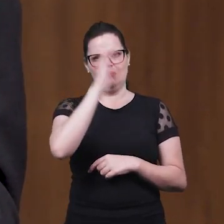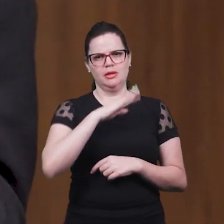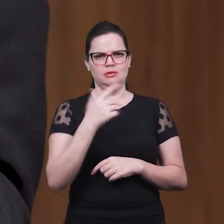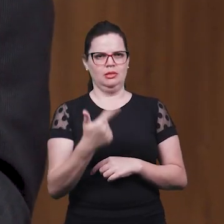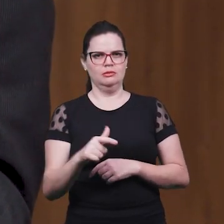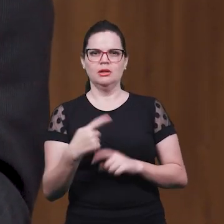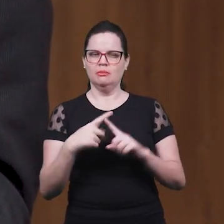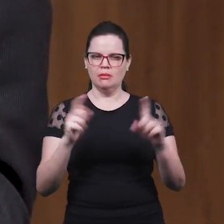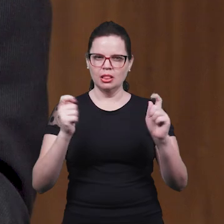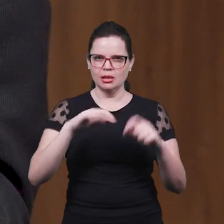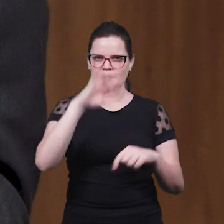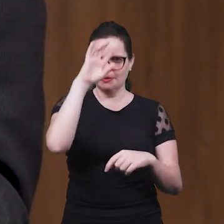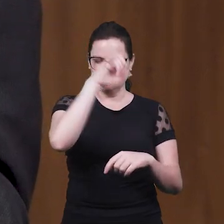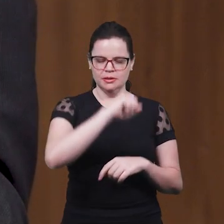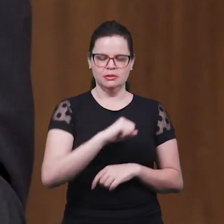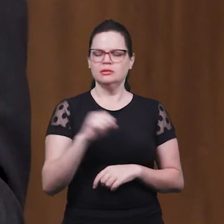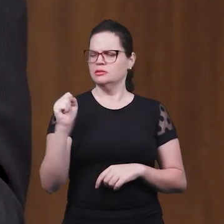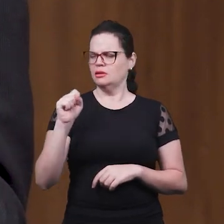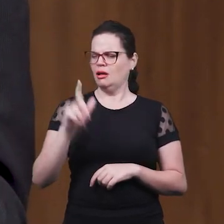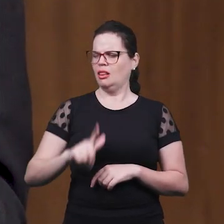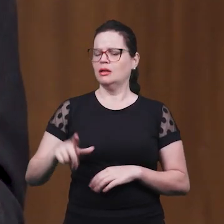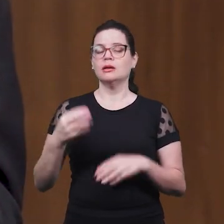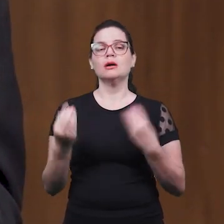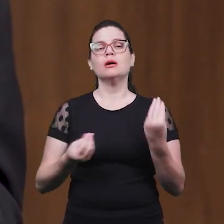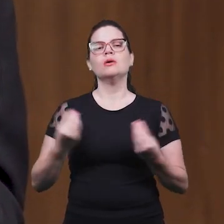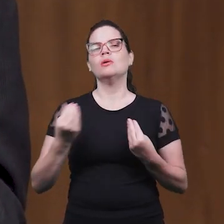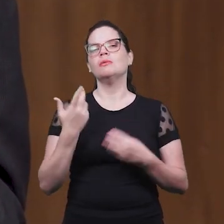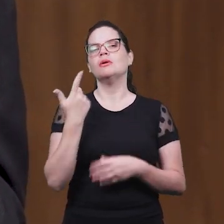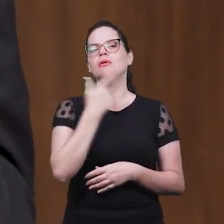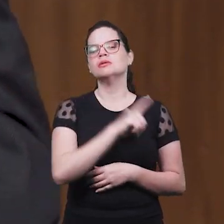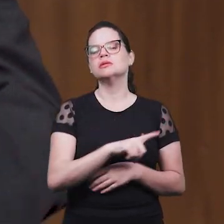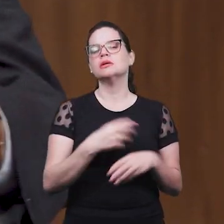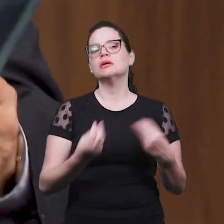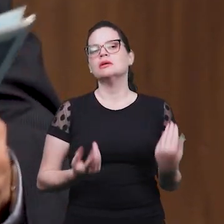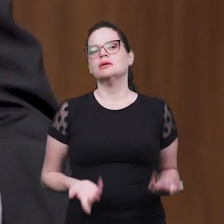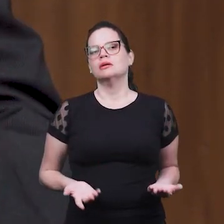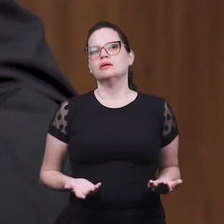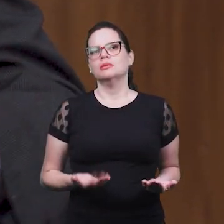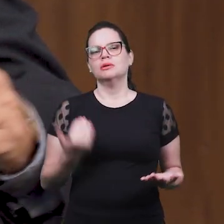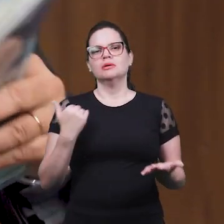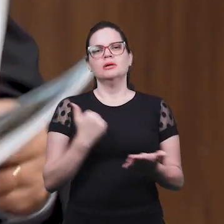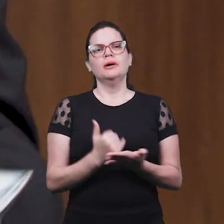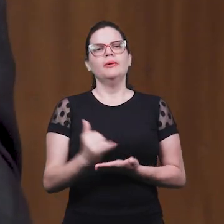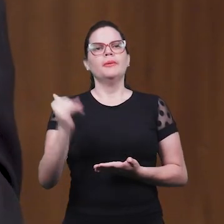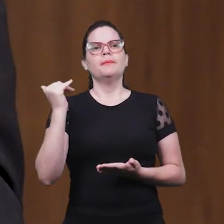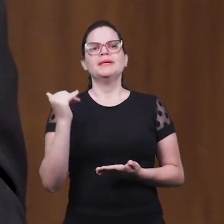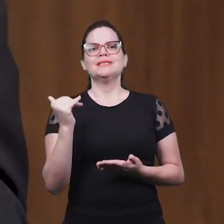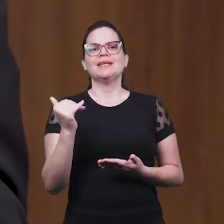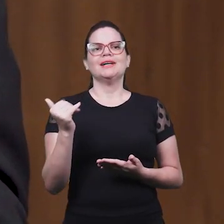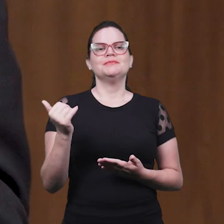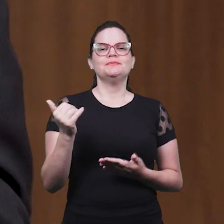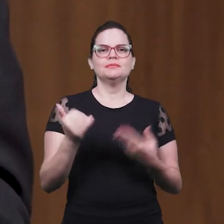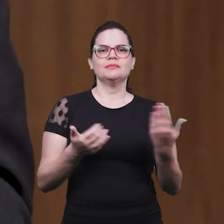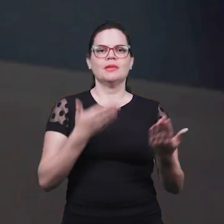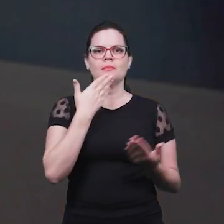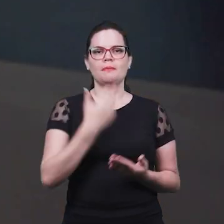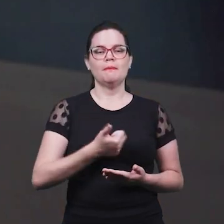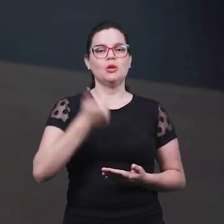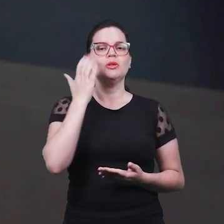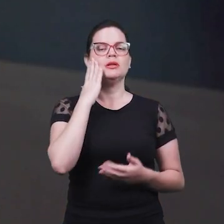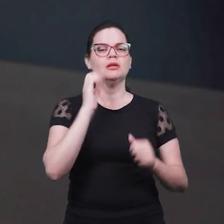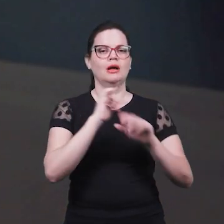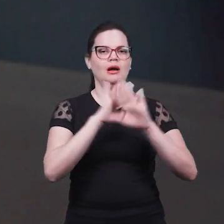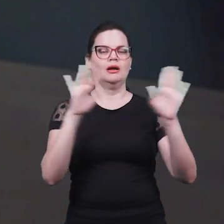pode ser adquirida, né? Sim, claro. Como adquirir essa educação financeira? Começar a se envolver com relação a isso?